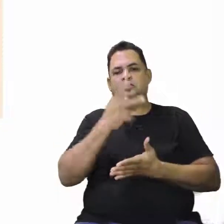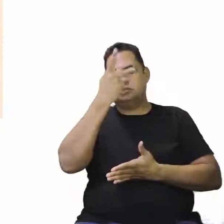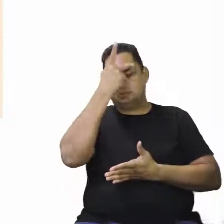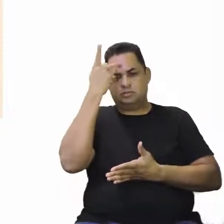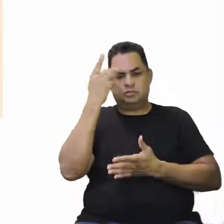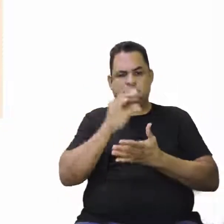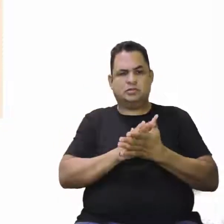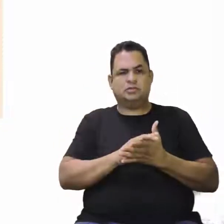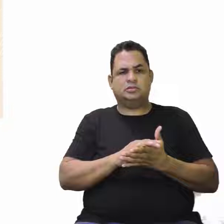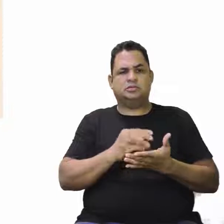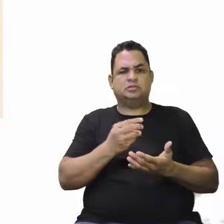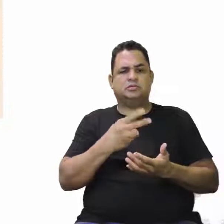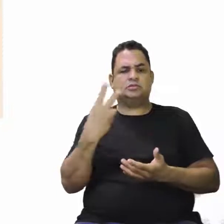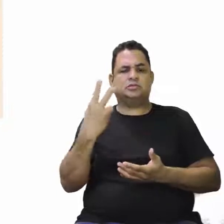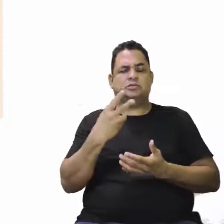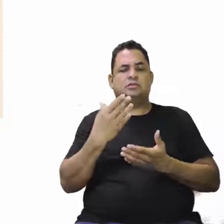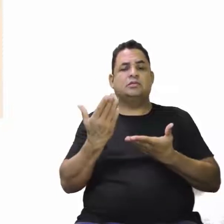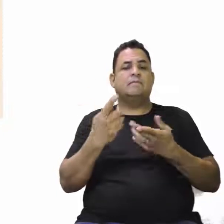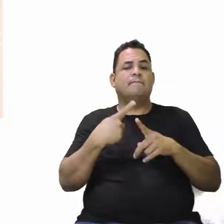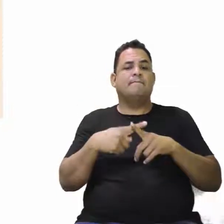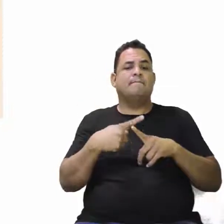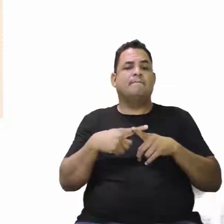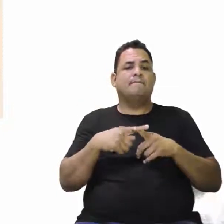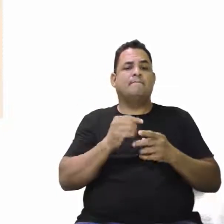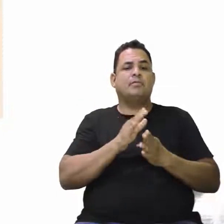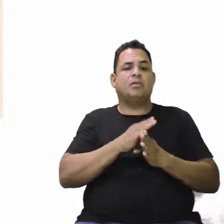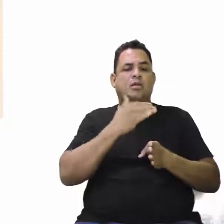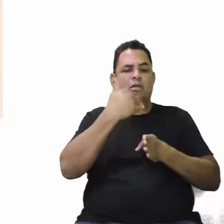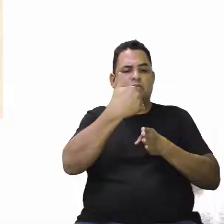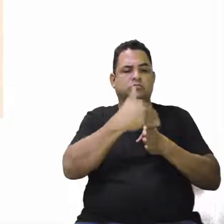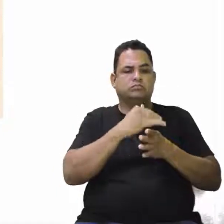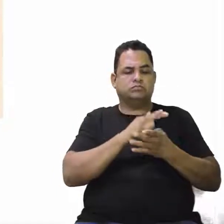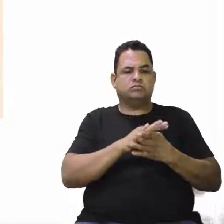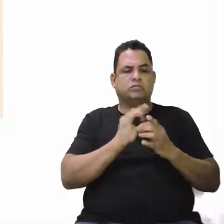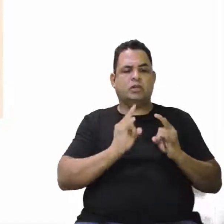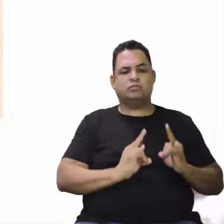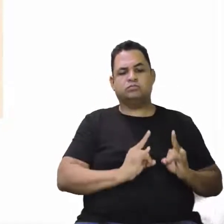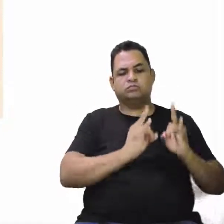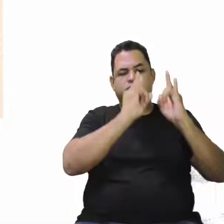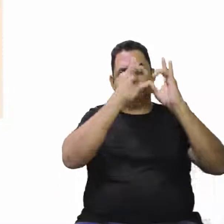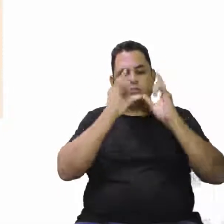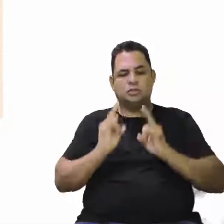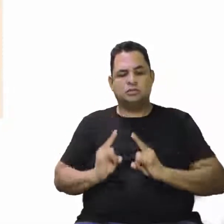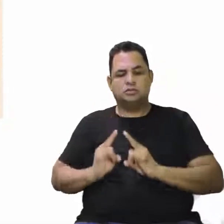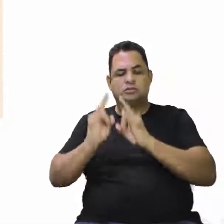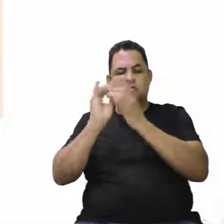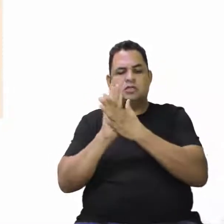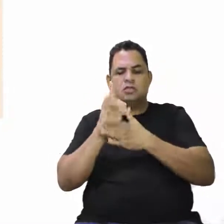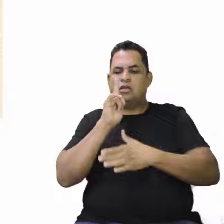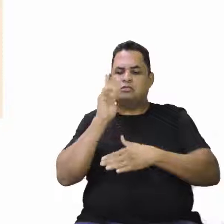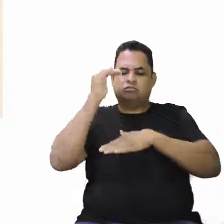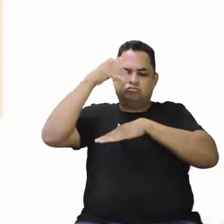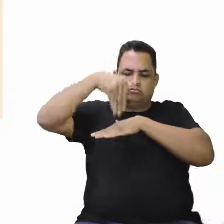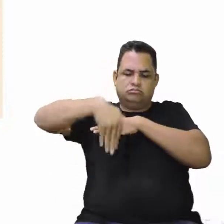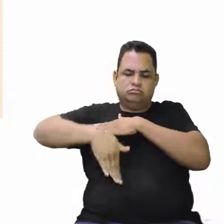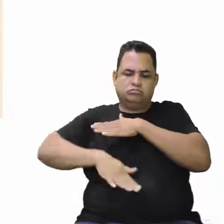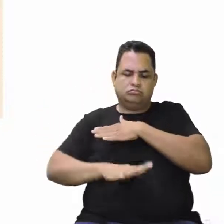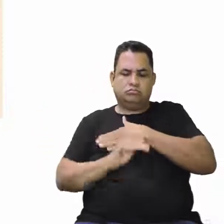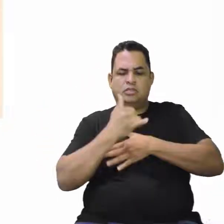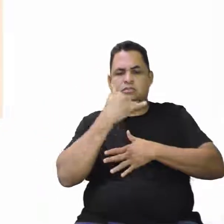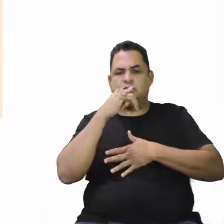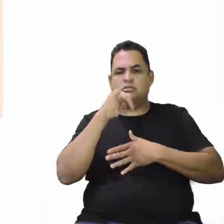setor secundário com o passar do tempo, porque a construção civil, por exemplo, as hidrelétricas, as construções